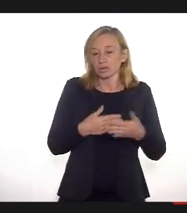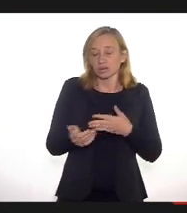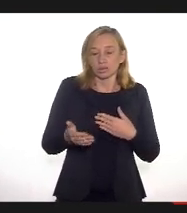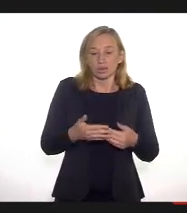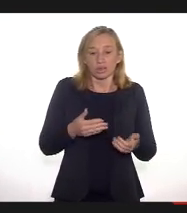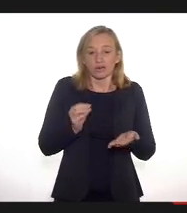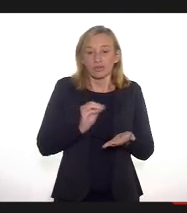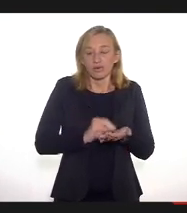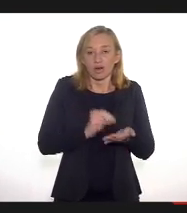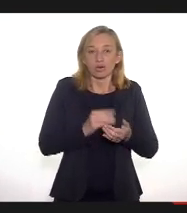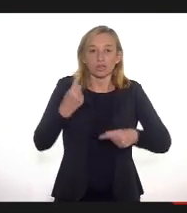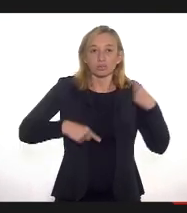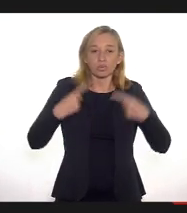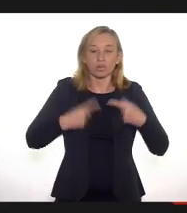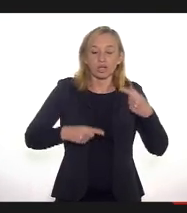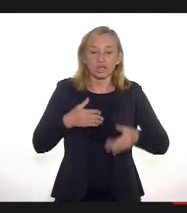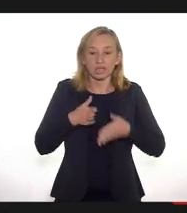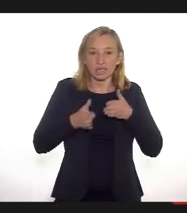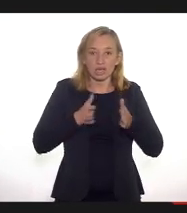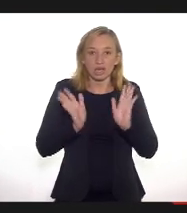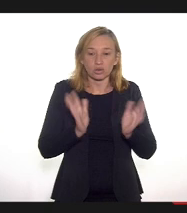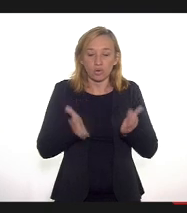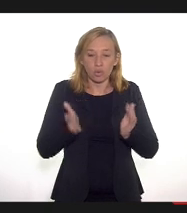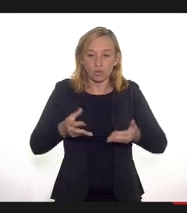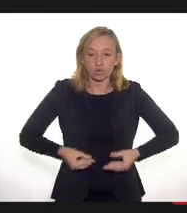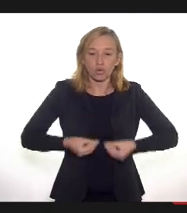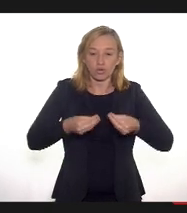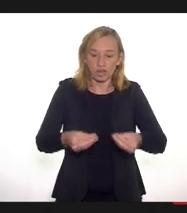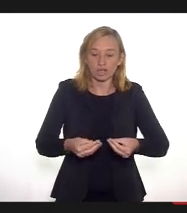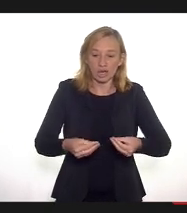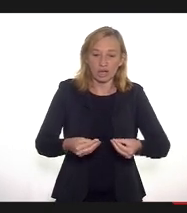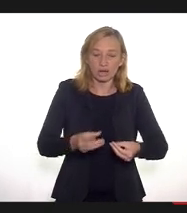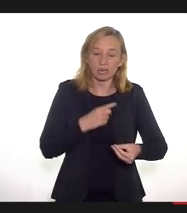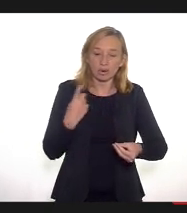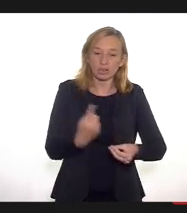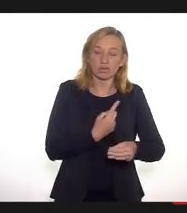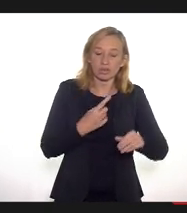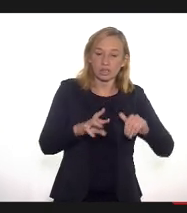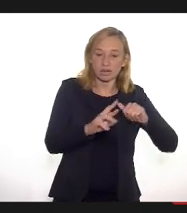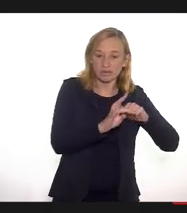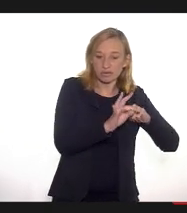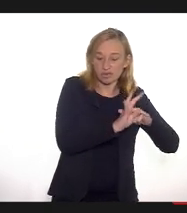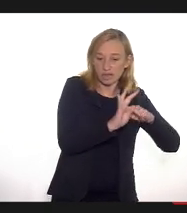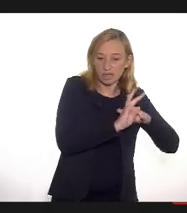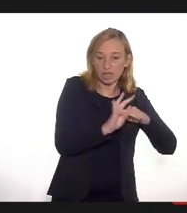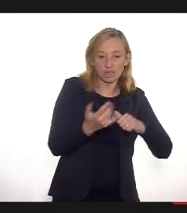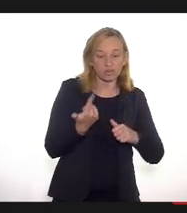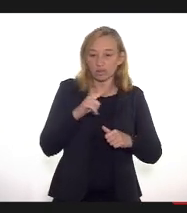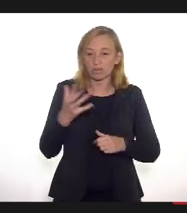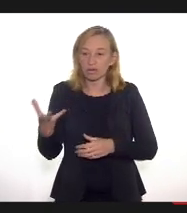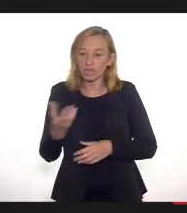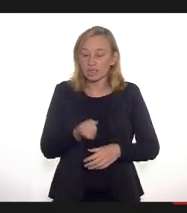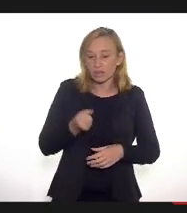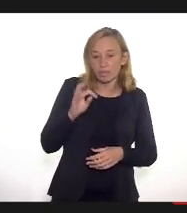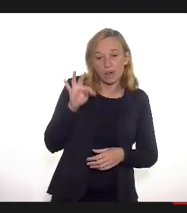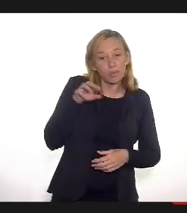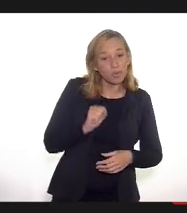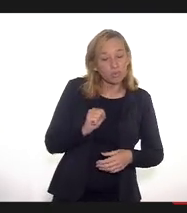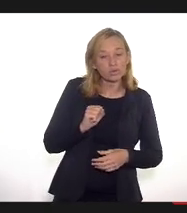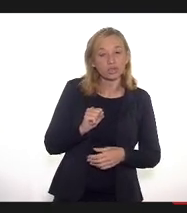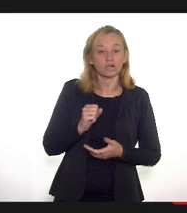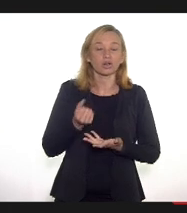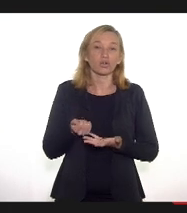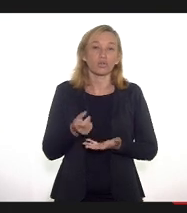falta de política de acesso hoje ofertada pela nossa rede FAETEC, não vão receber a bolsa. Então, isso foi uma